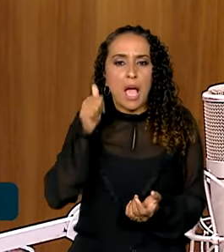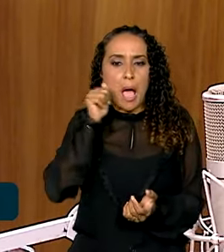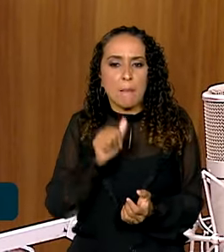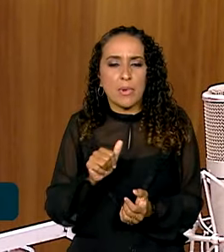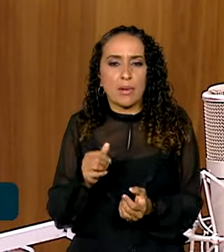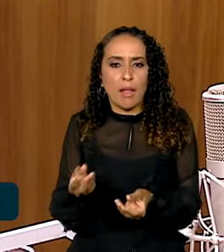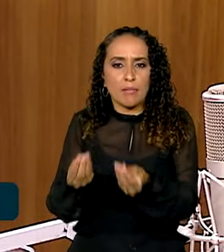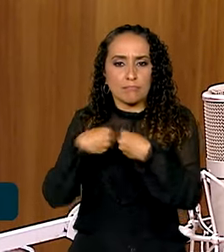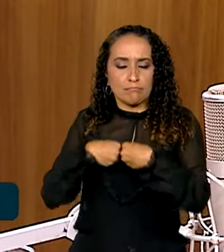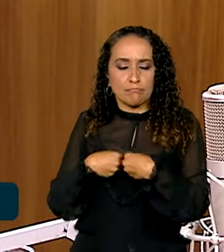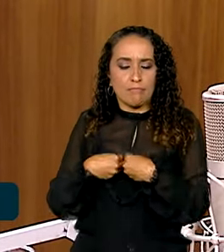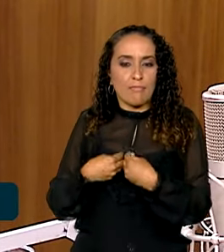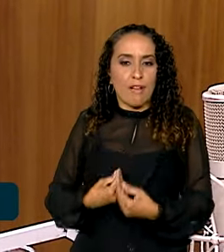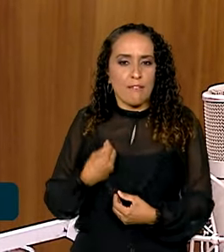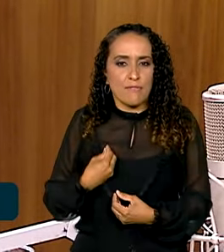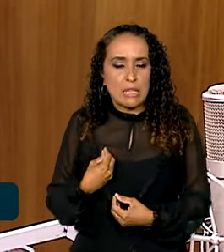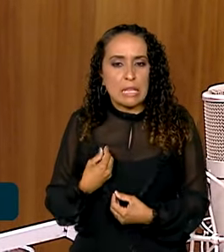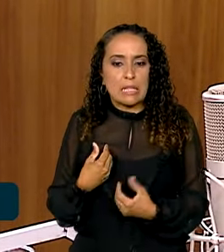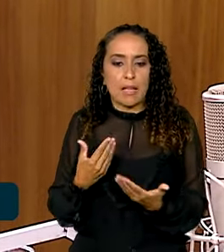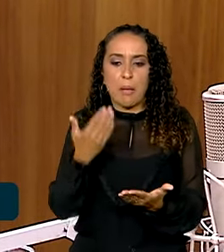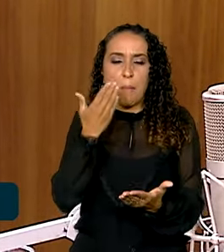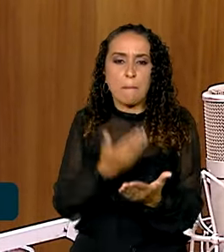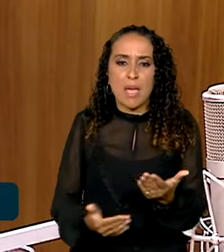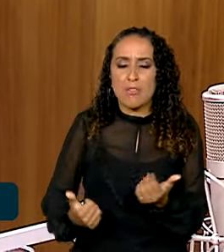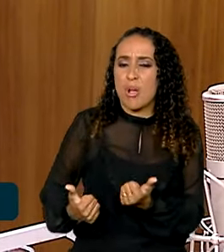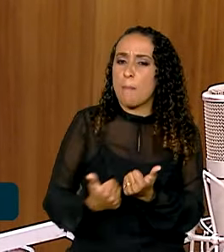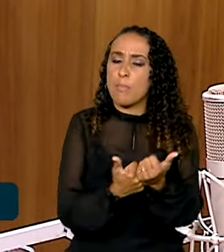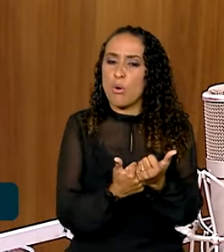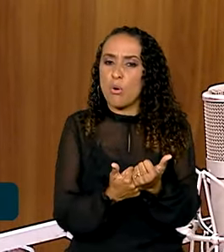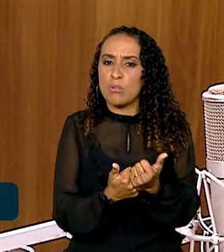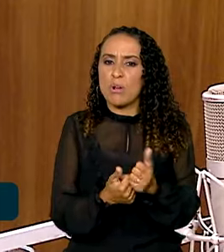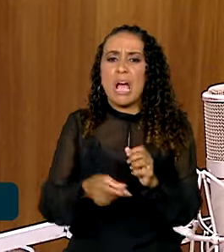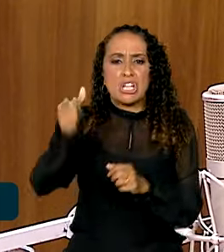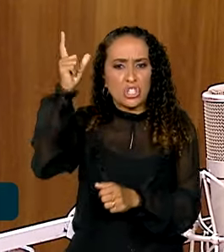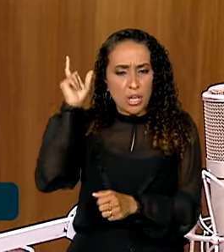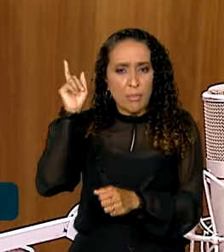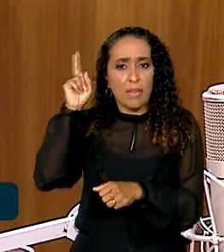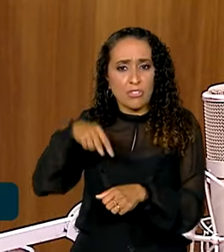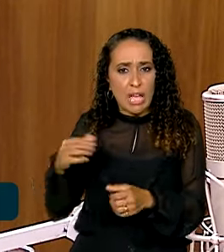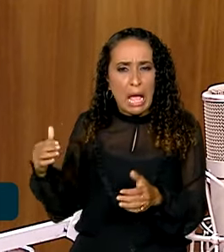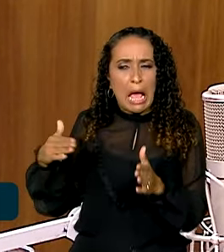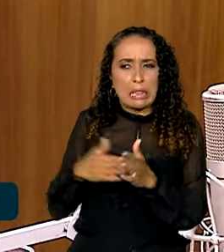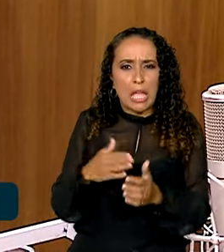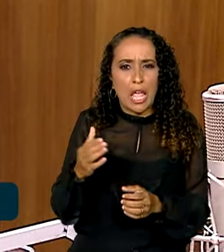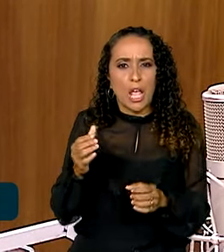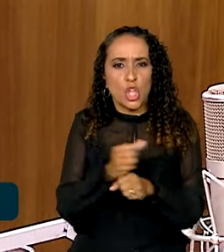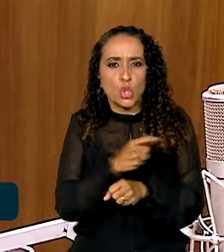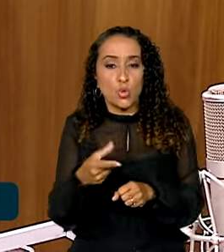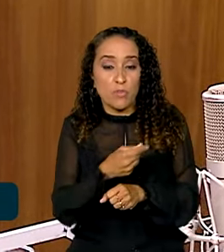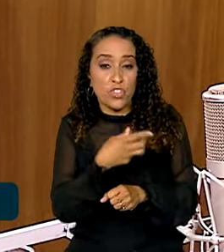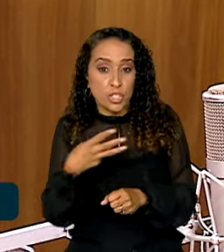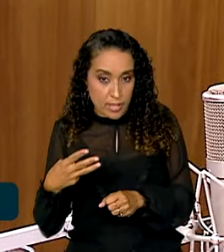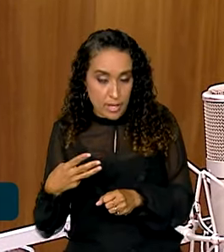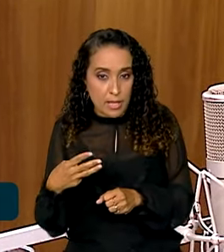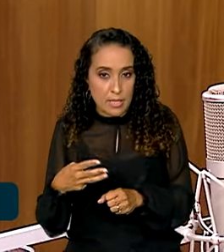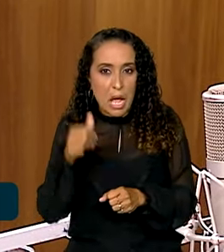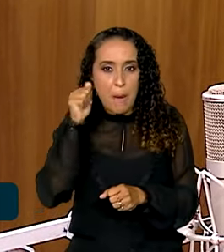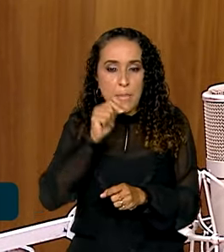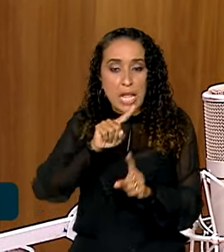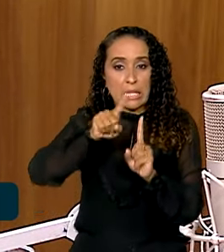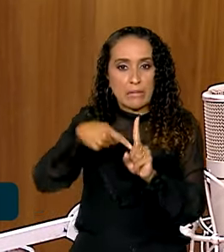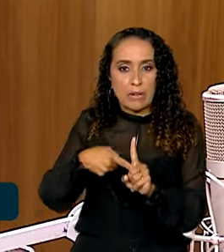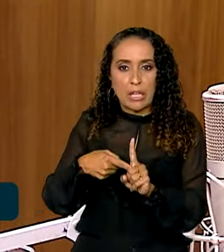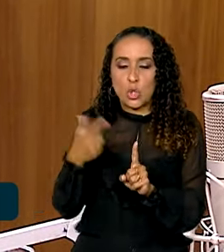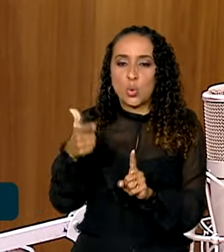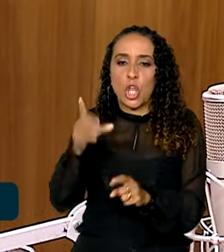com o dom da vida e de repente ela perde qualquer tipo de apoio. Antigamente era assim, até o ano de 2022, até o ano de 2023. A mulher que engravidasse,